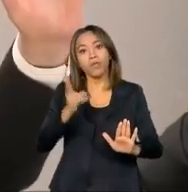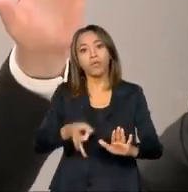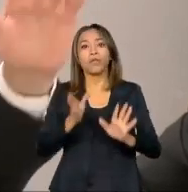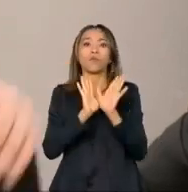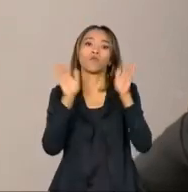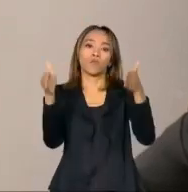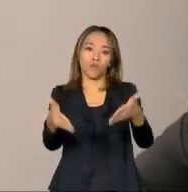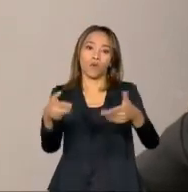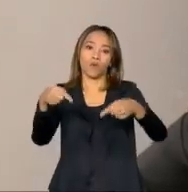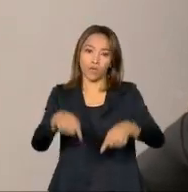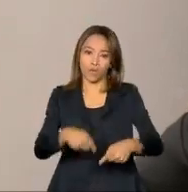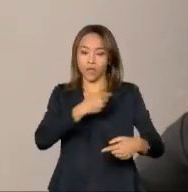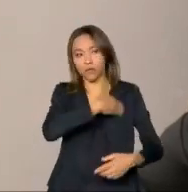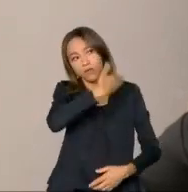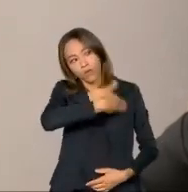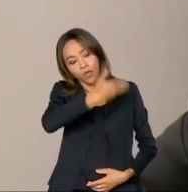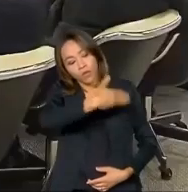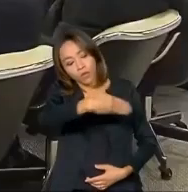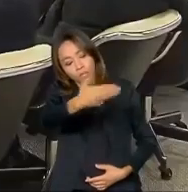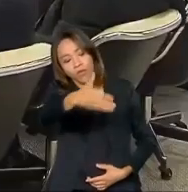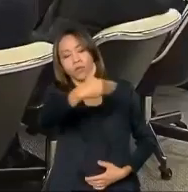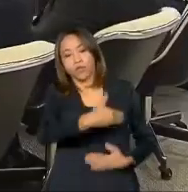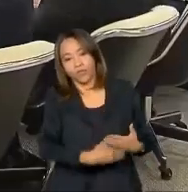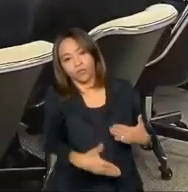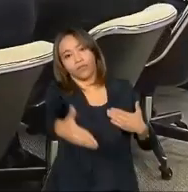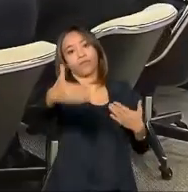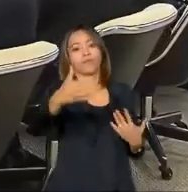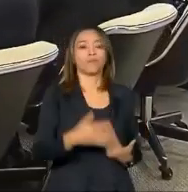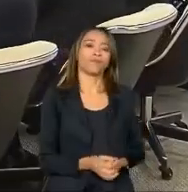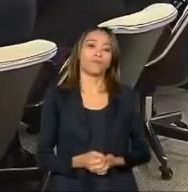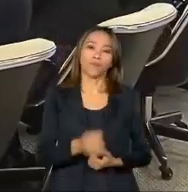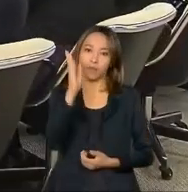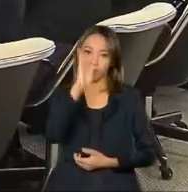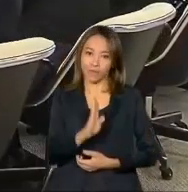todos os momentos aí da vida pública brasileira. Muito obrigado.